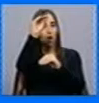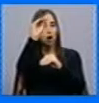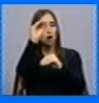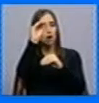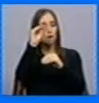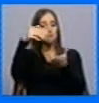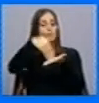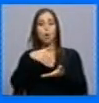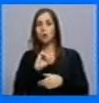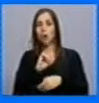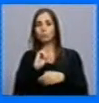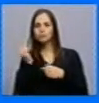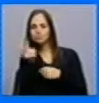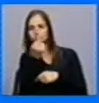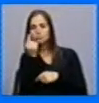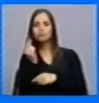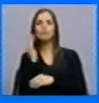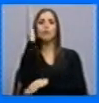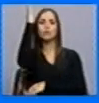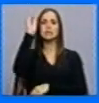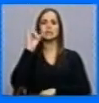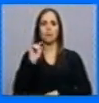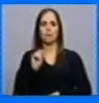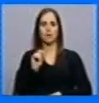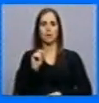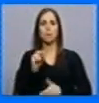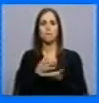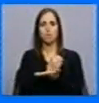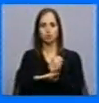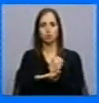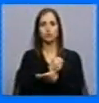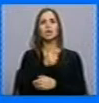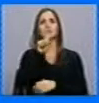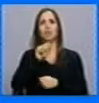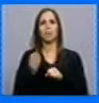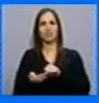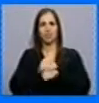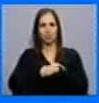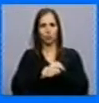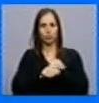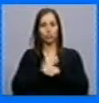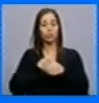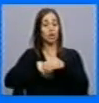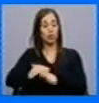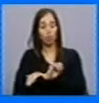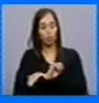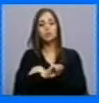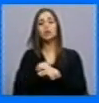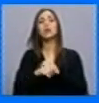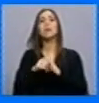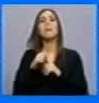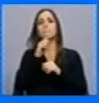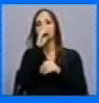Lua, levou inclusive também moscas, mas também levou tartarugas, plantas e outros